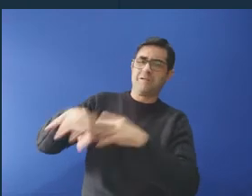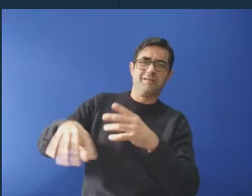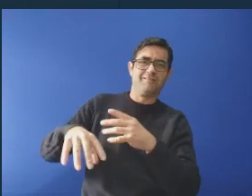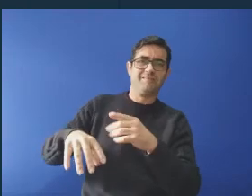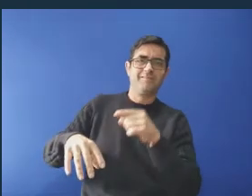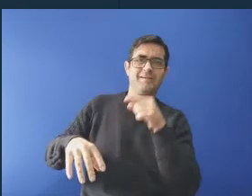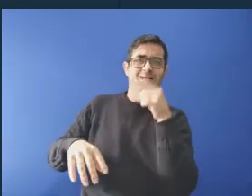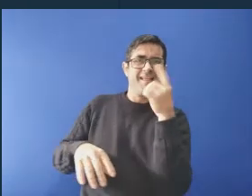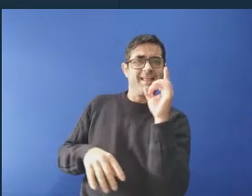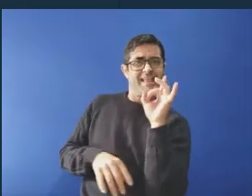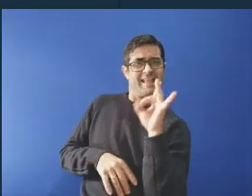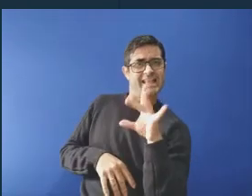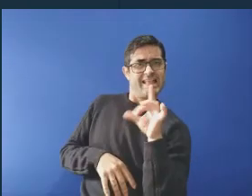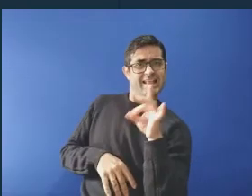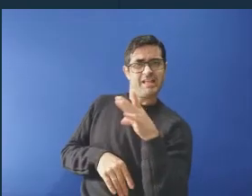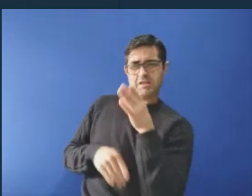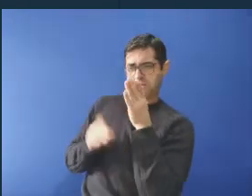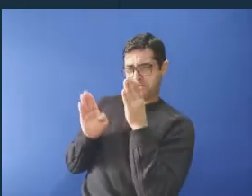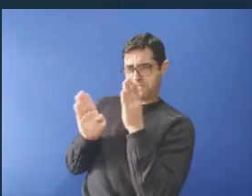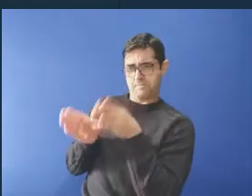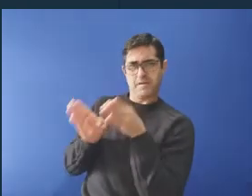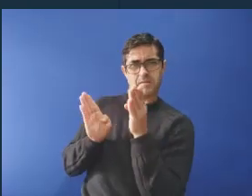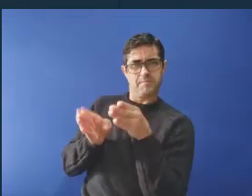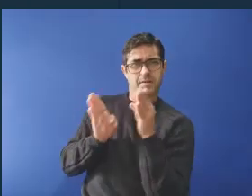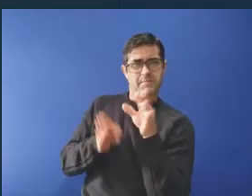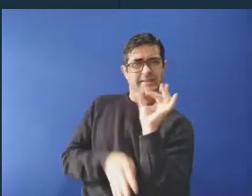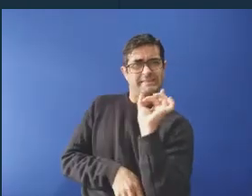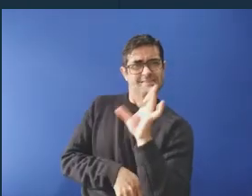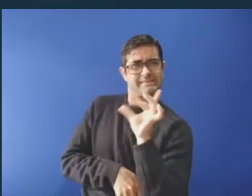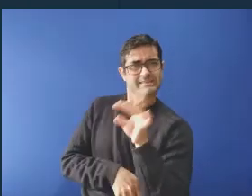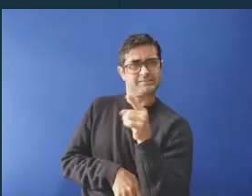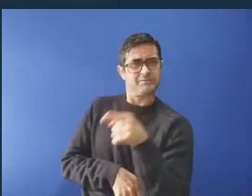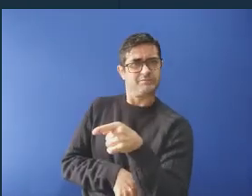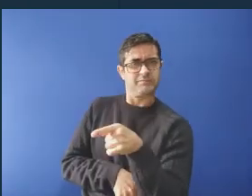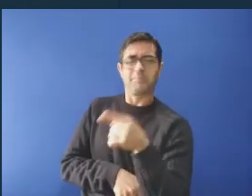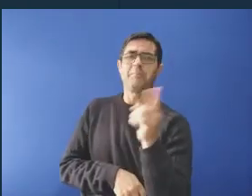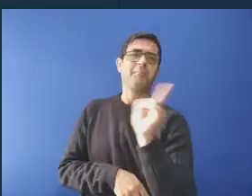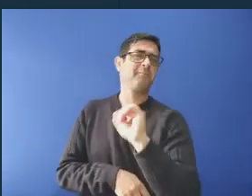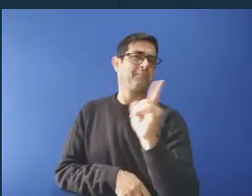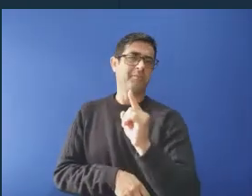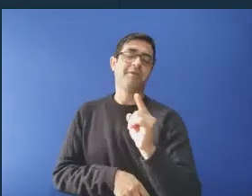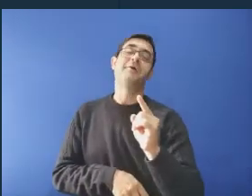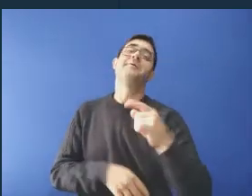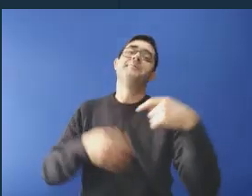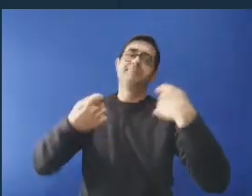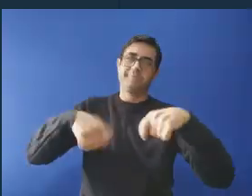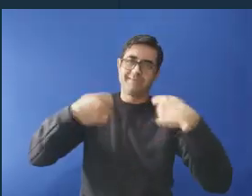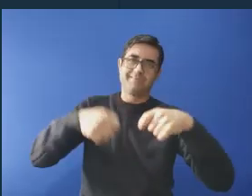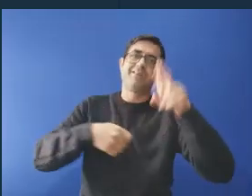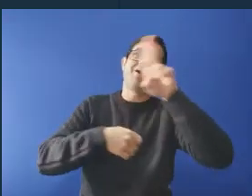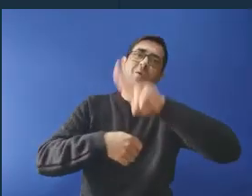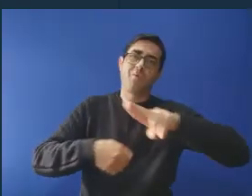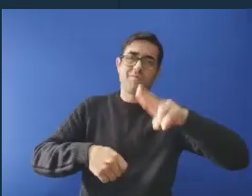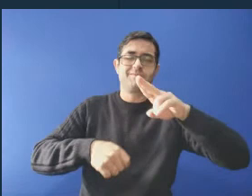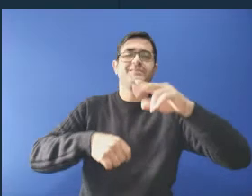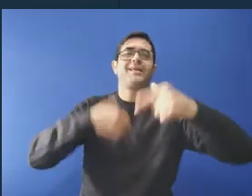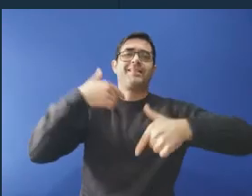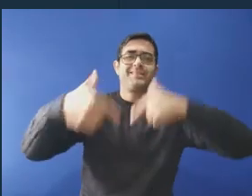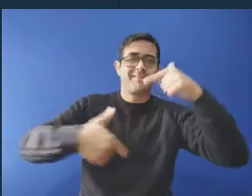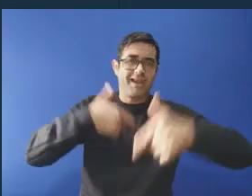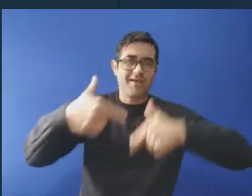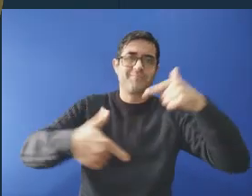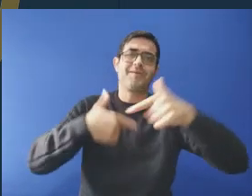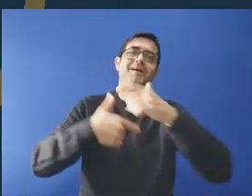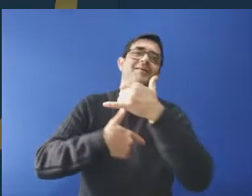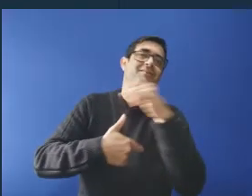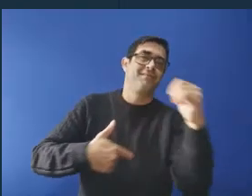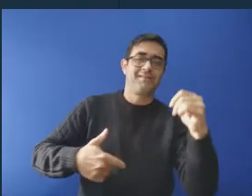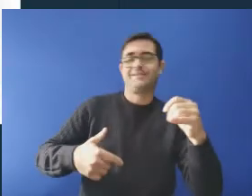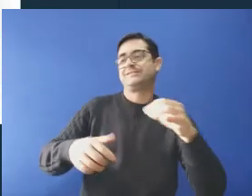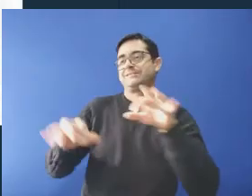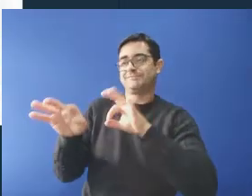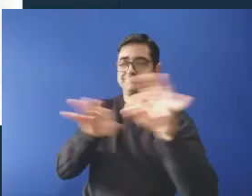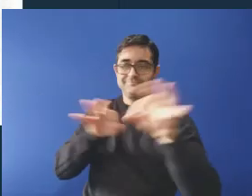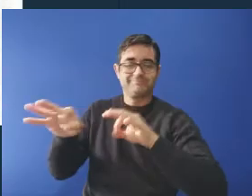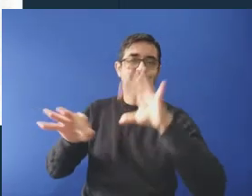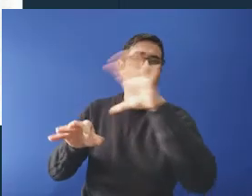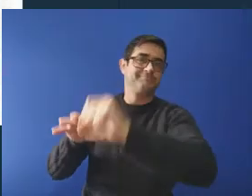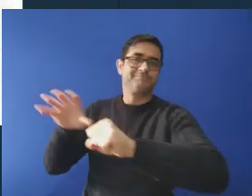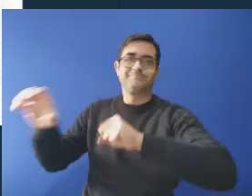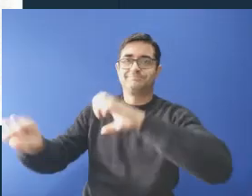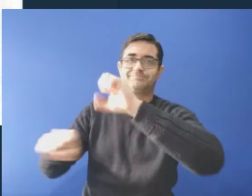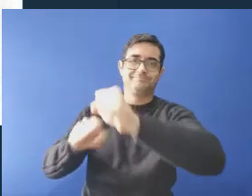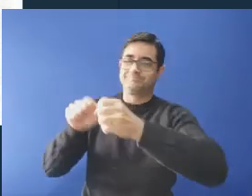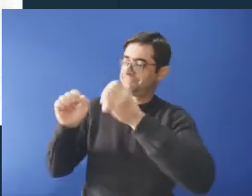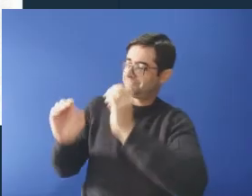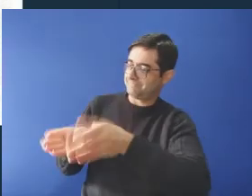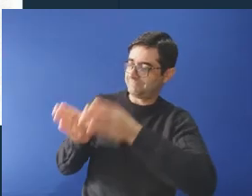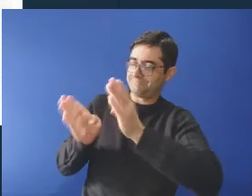o quarto, a gente precisa consumir energia trabalhando, realizando trabalho. Nos sistemas vivos é a mesma coisa. Quando nós pensamos,